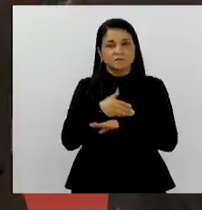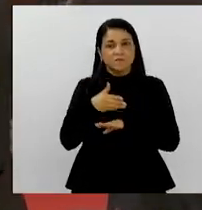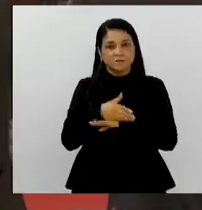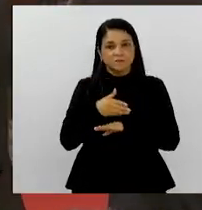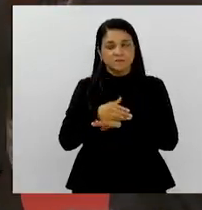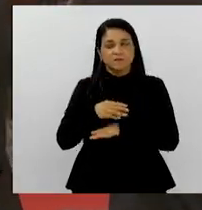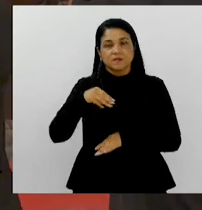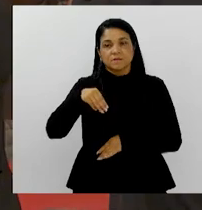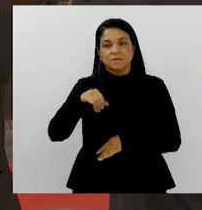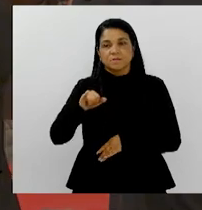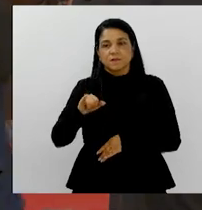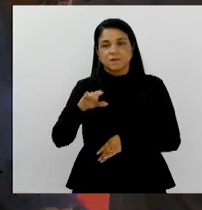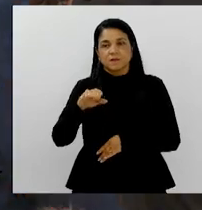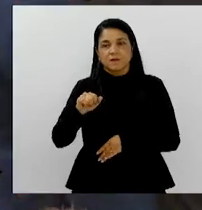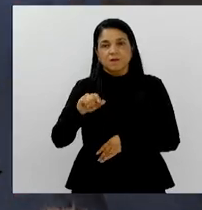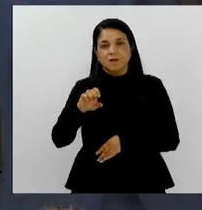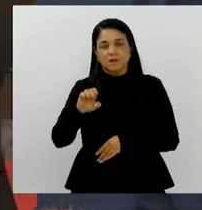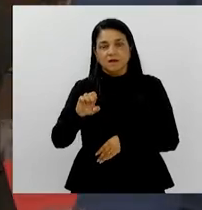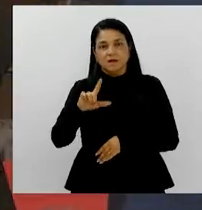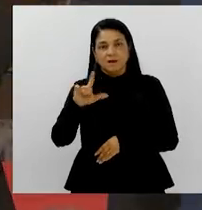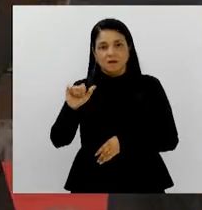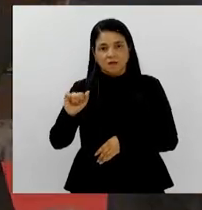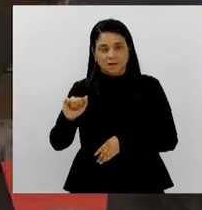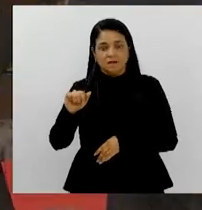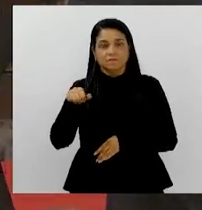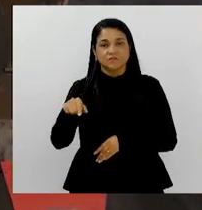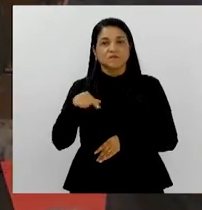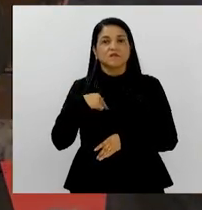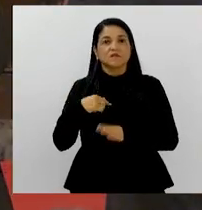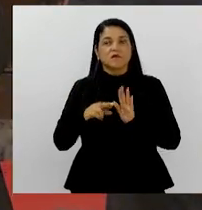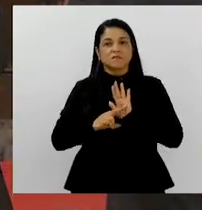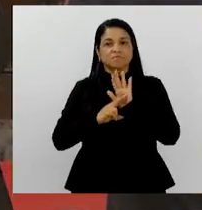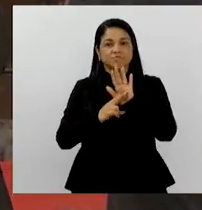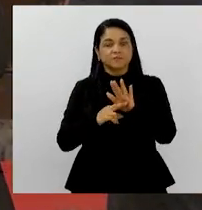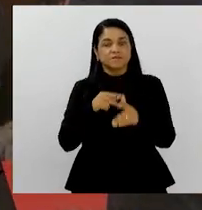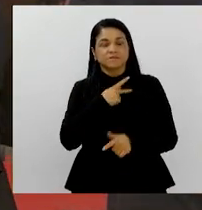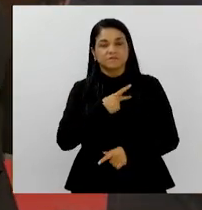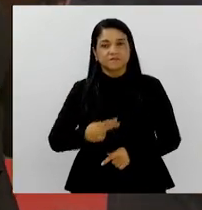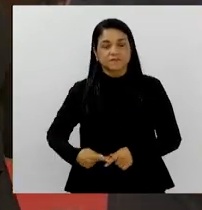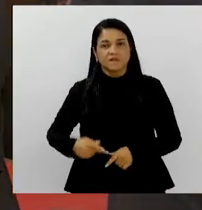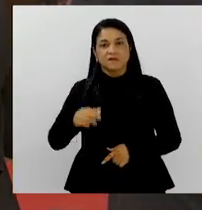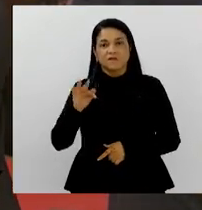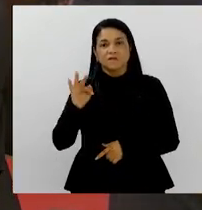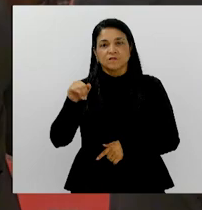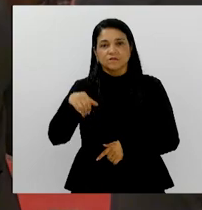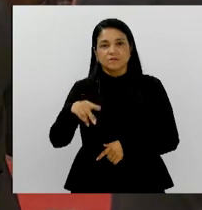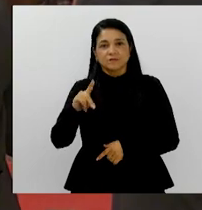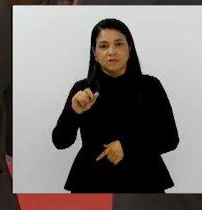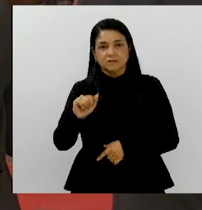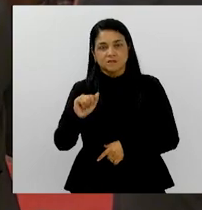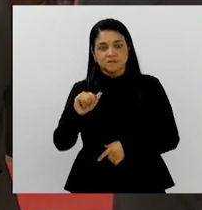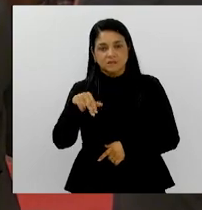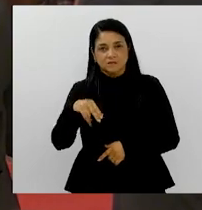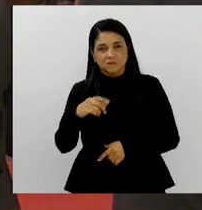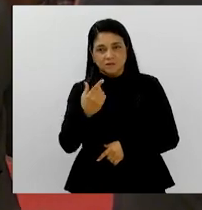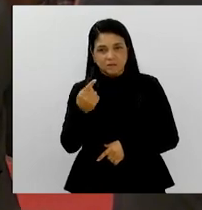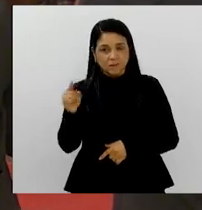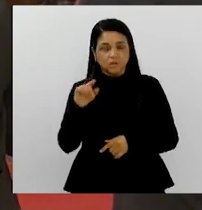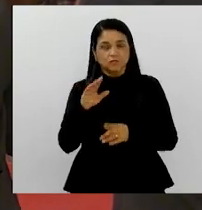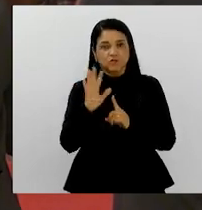da FAM, da Fundação de Arte de Niterói. Bem-vinda, Micaela Costa.